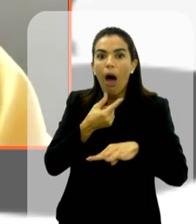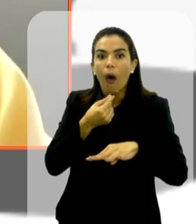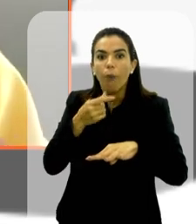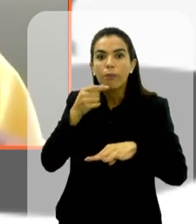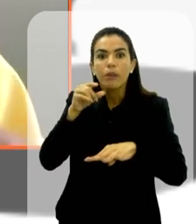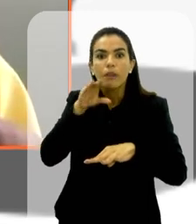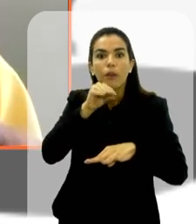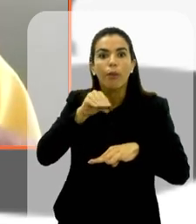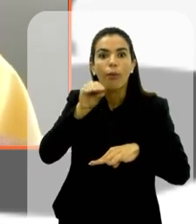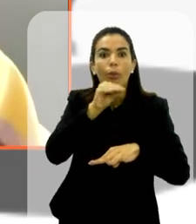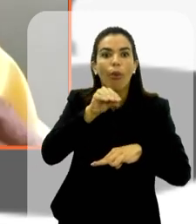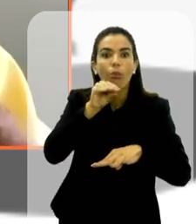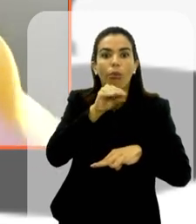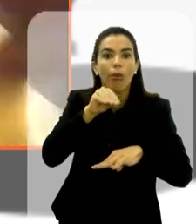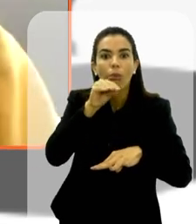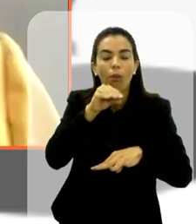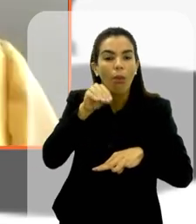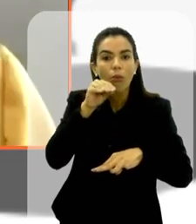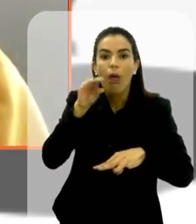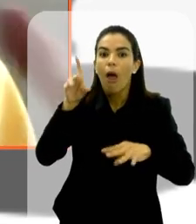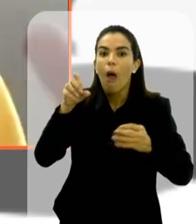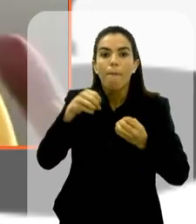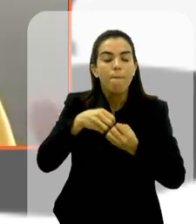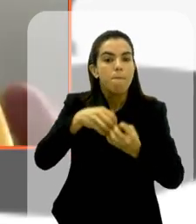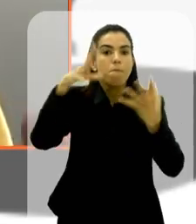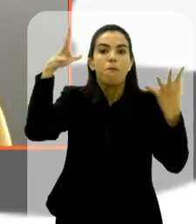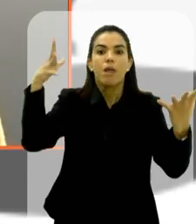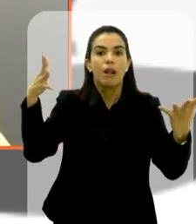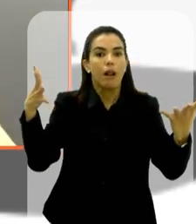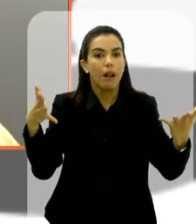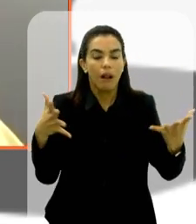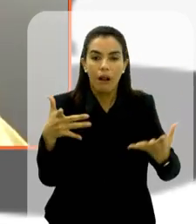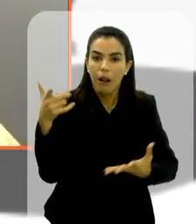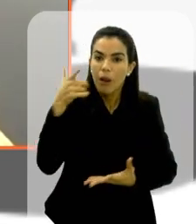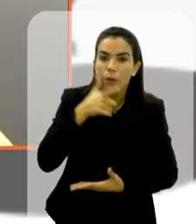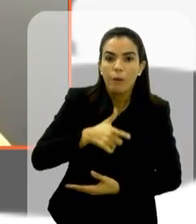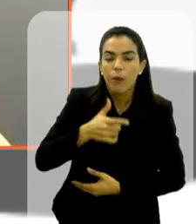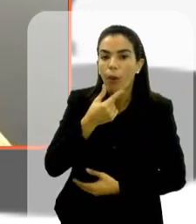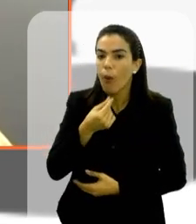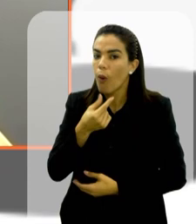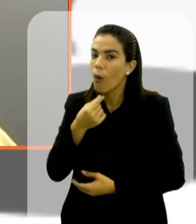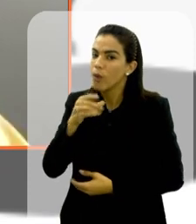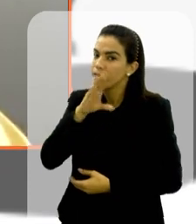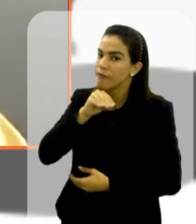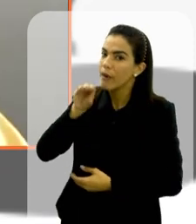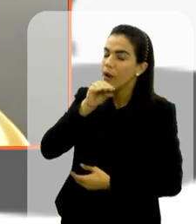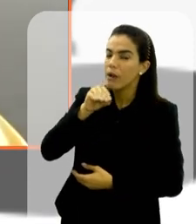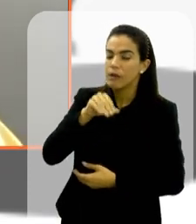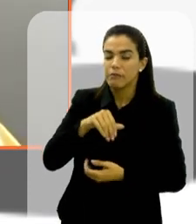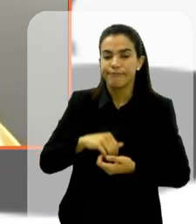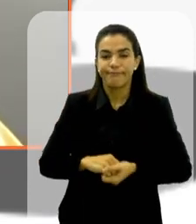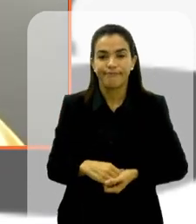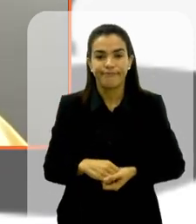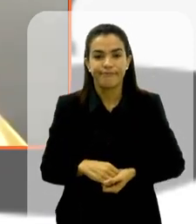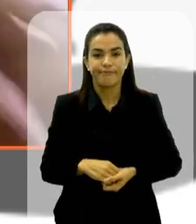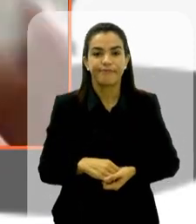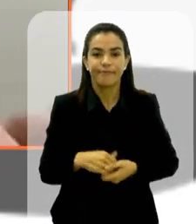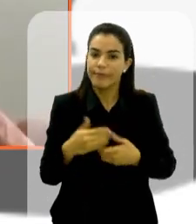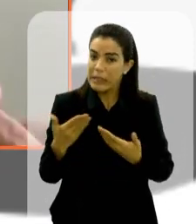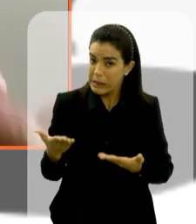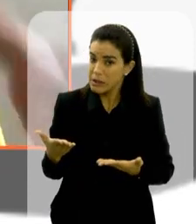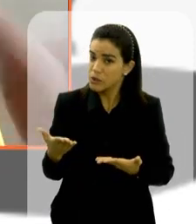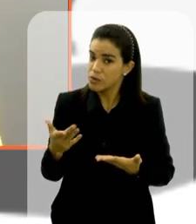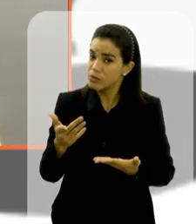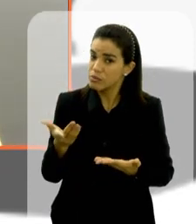né, com aquele milagre que ocorreu lá de José de Anchieta. Isso aí